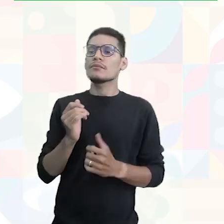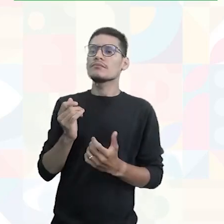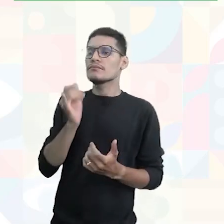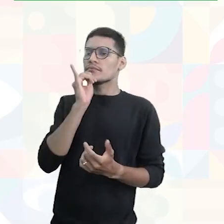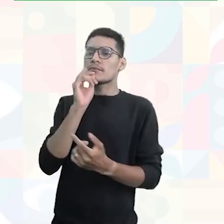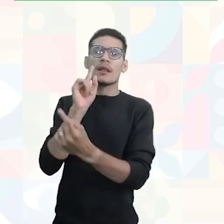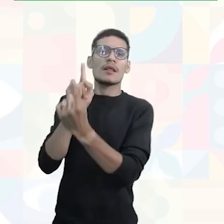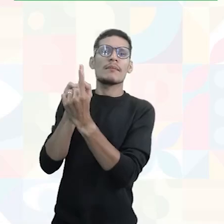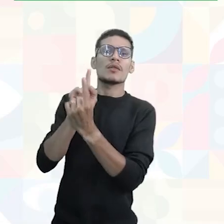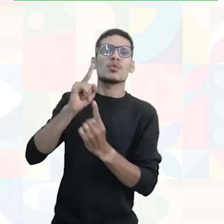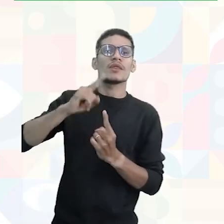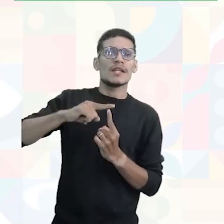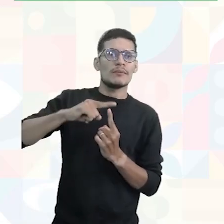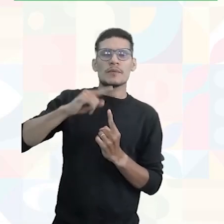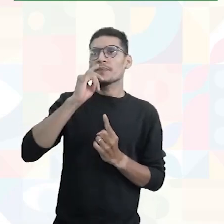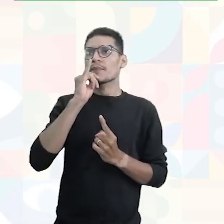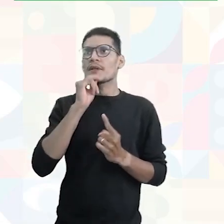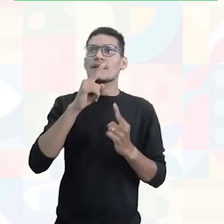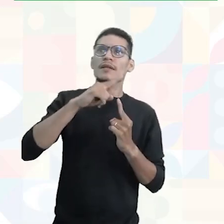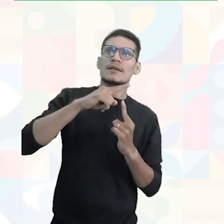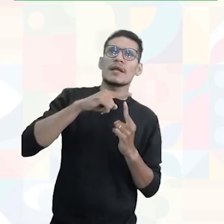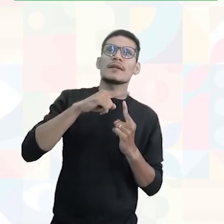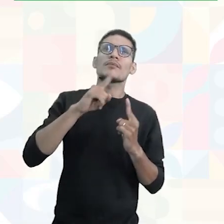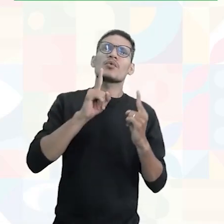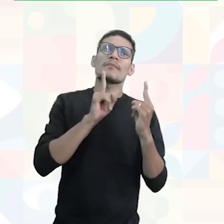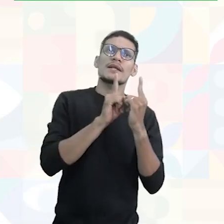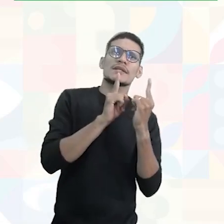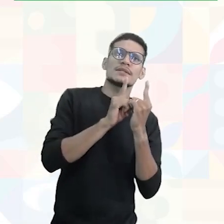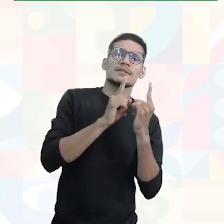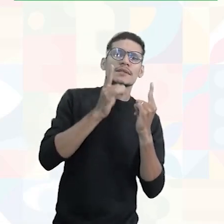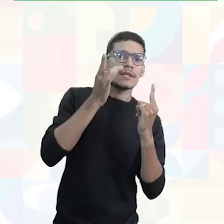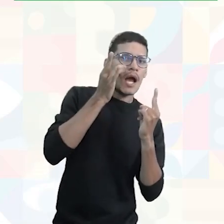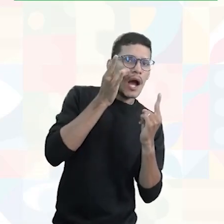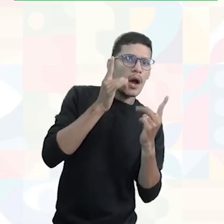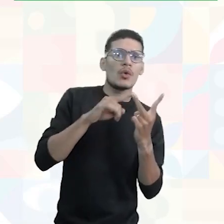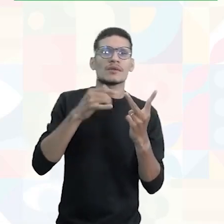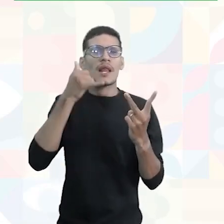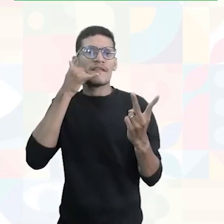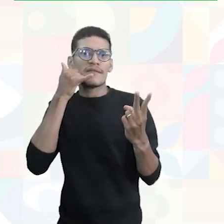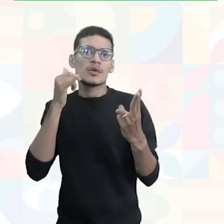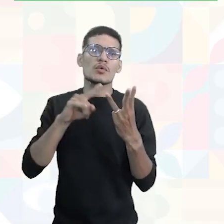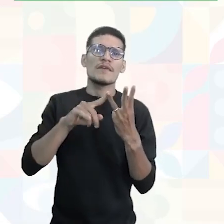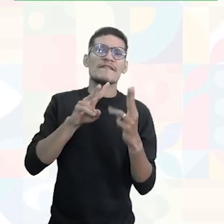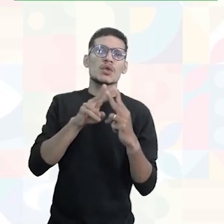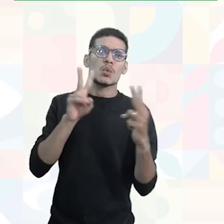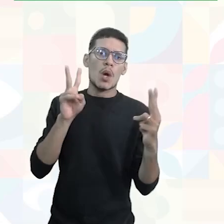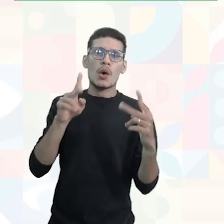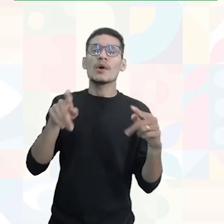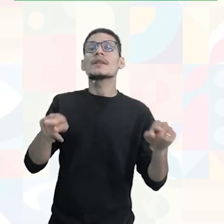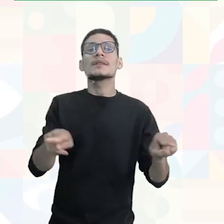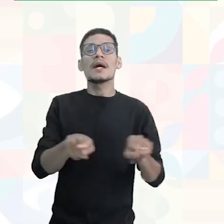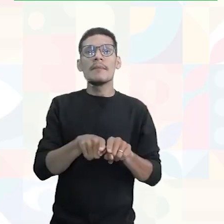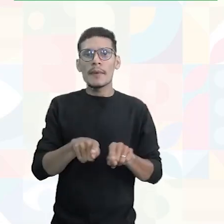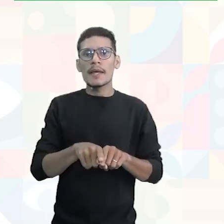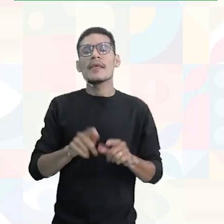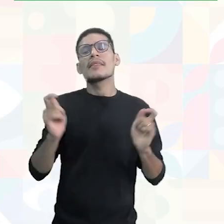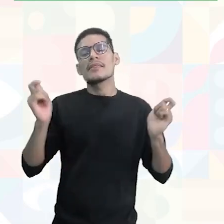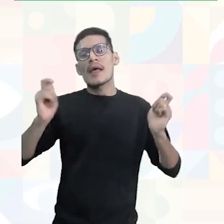atendimento. E aí a gente tem o atendimento presencial, o atendimento telefônico e o atendimento virtual, que também deve ser